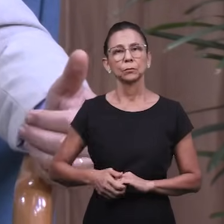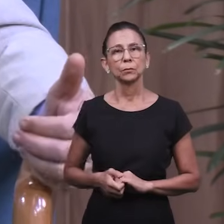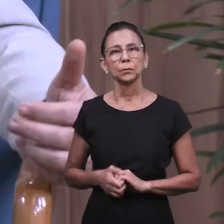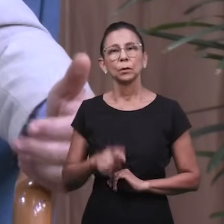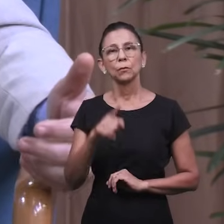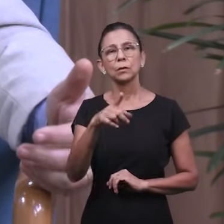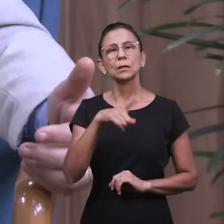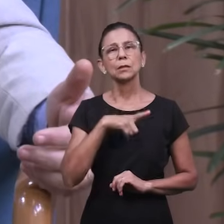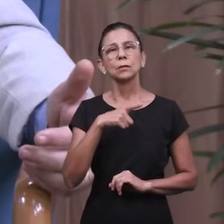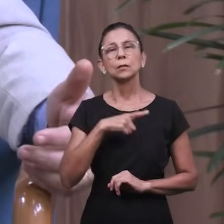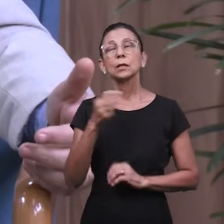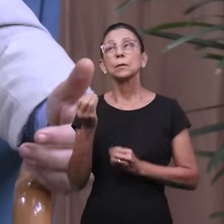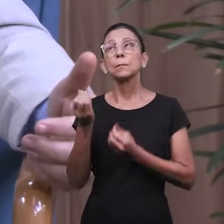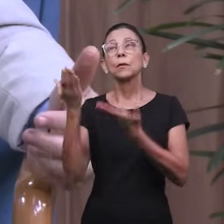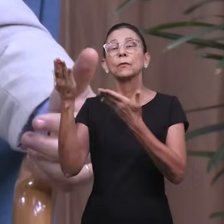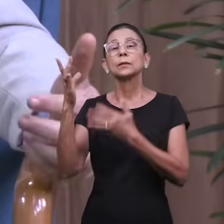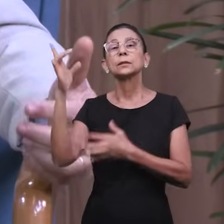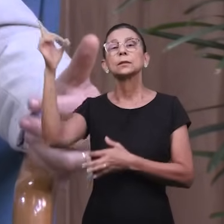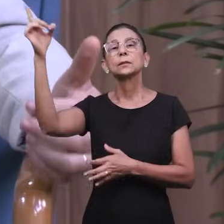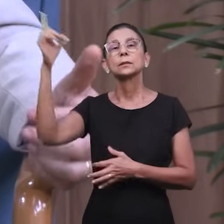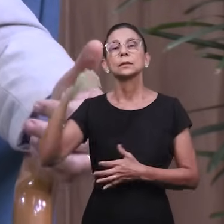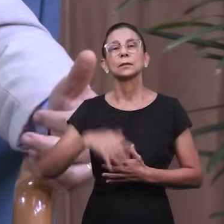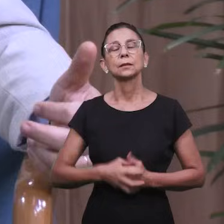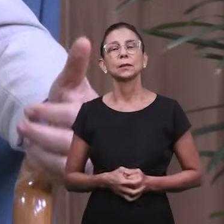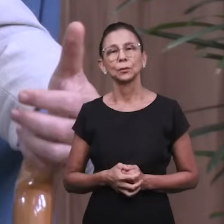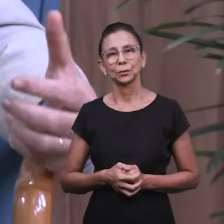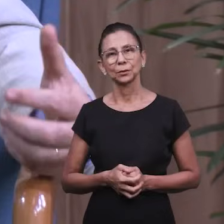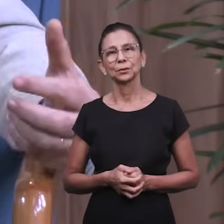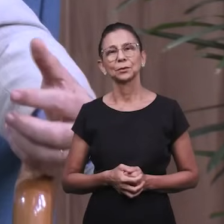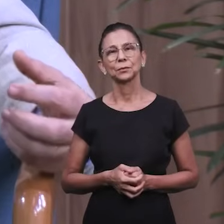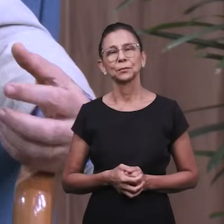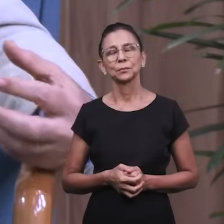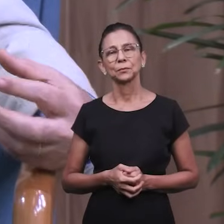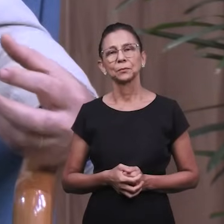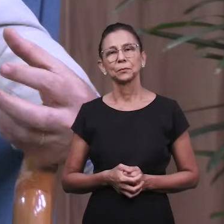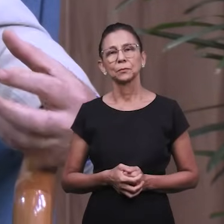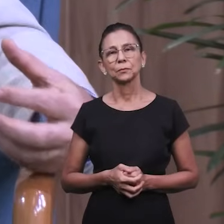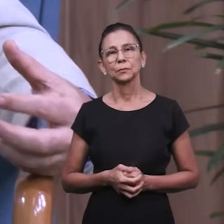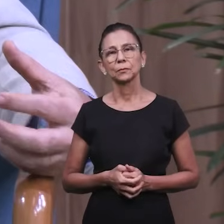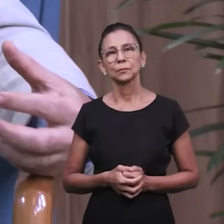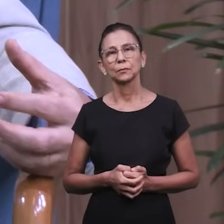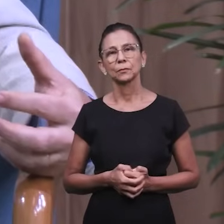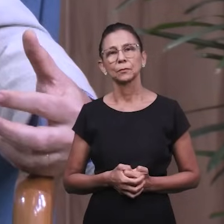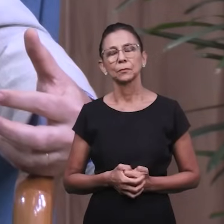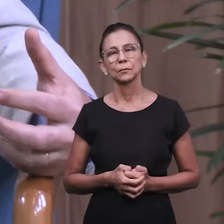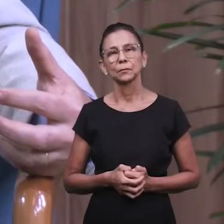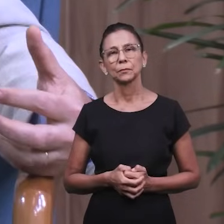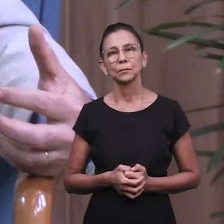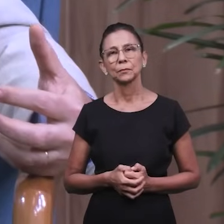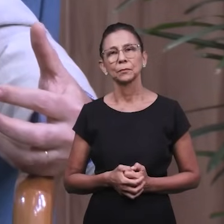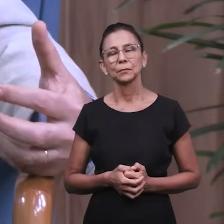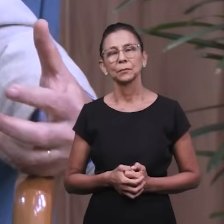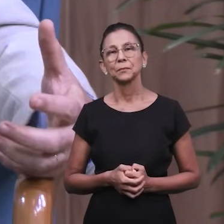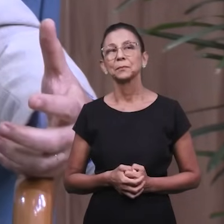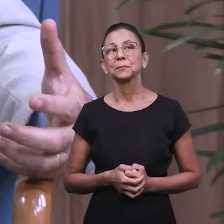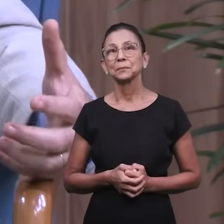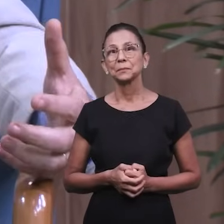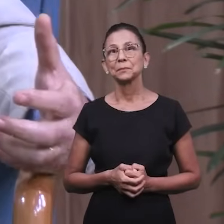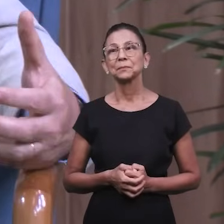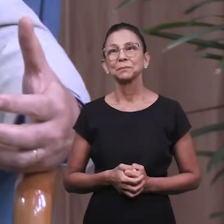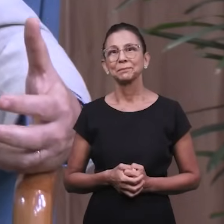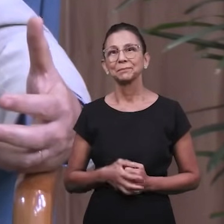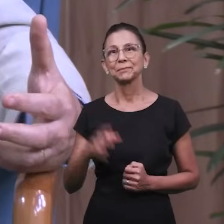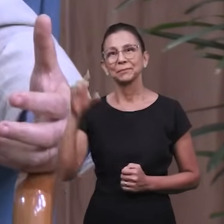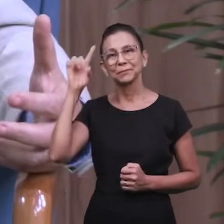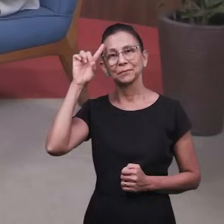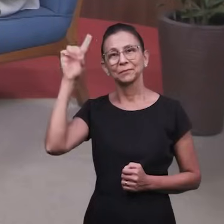que você tem vivido e que tem guardado, preservado, para que no dia do